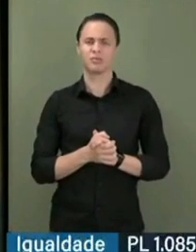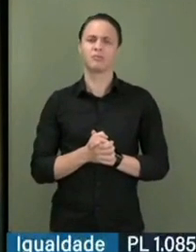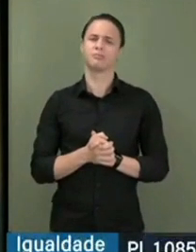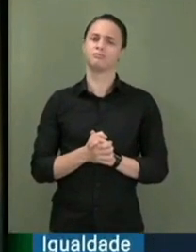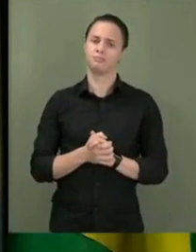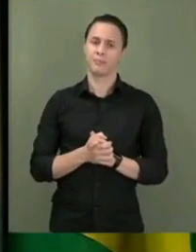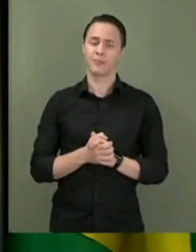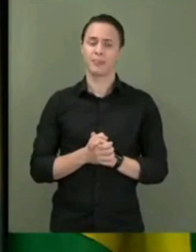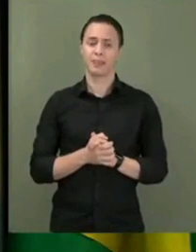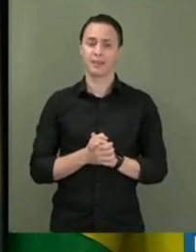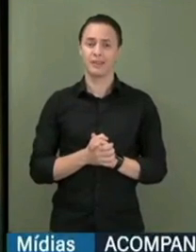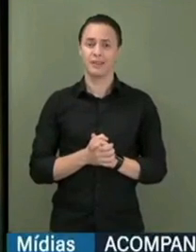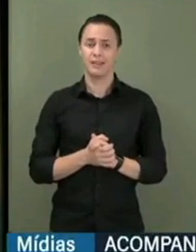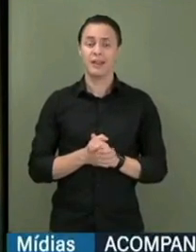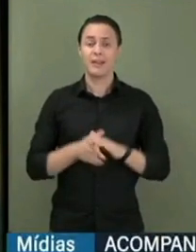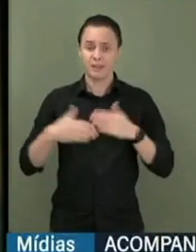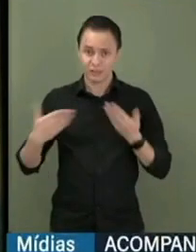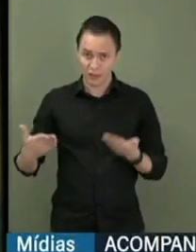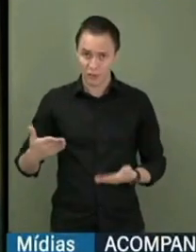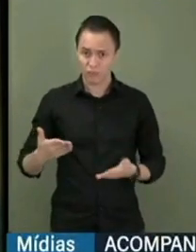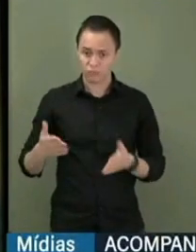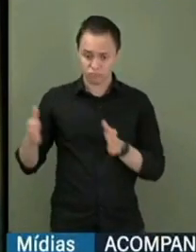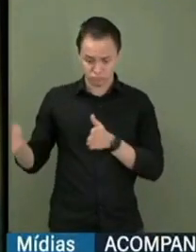E nós temos obrigação aqui,